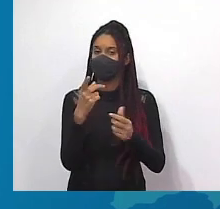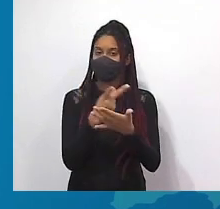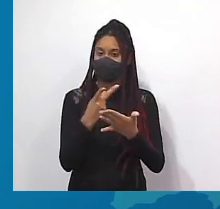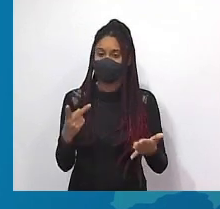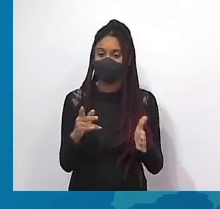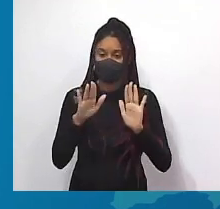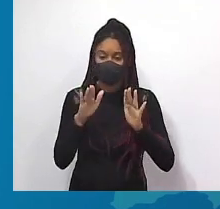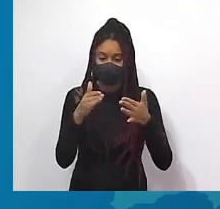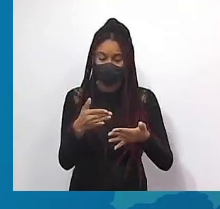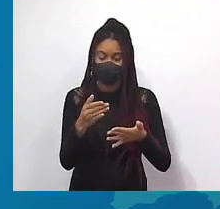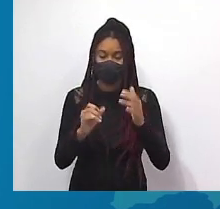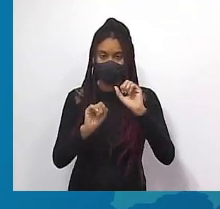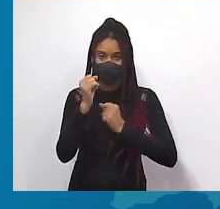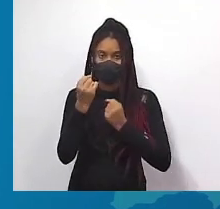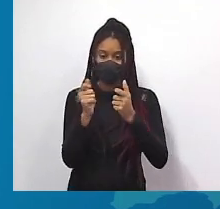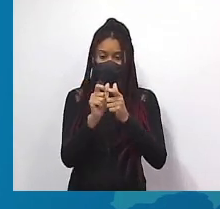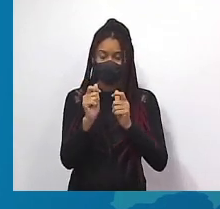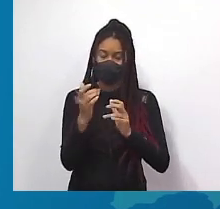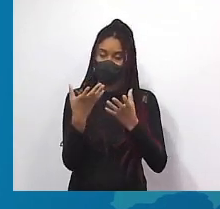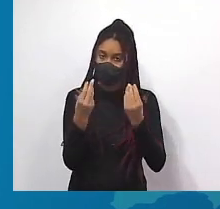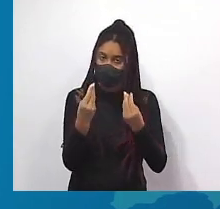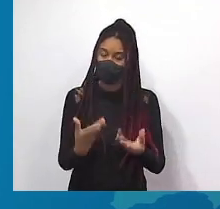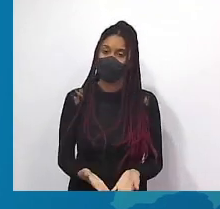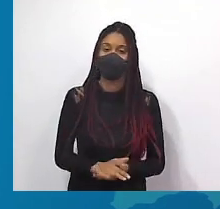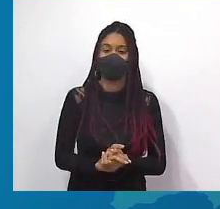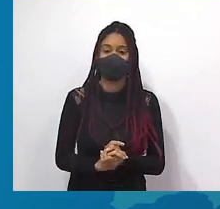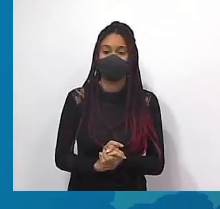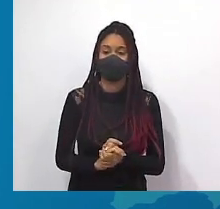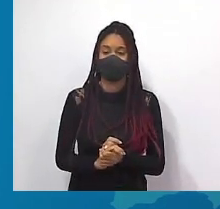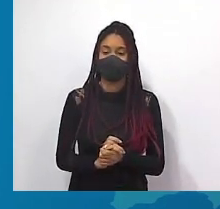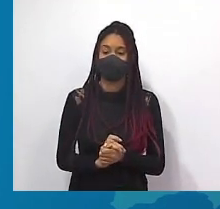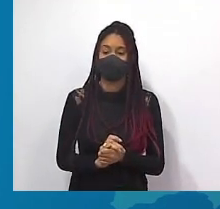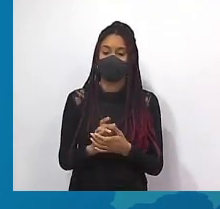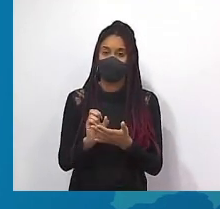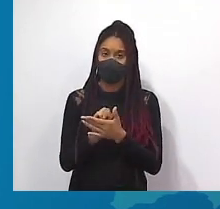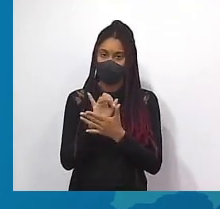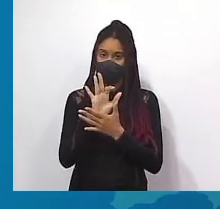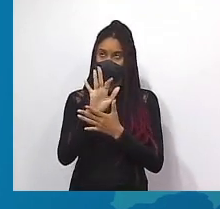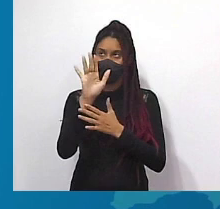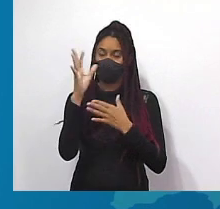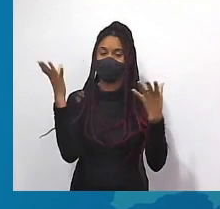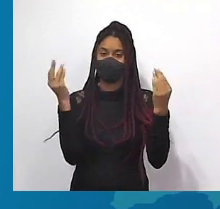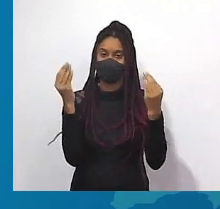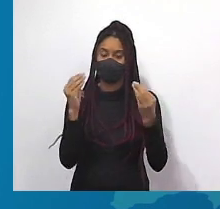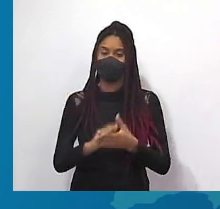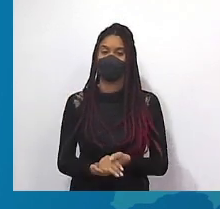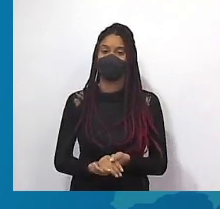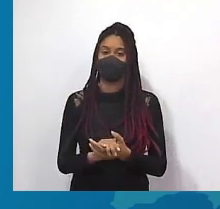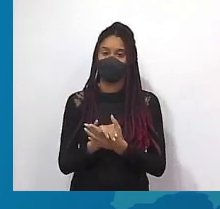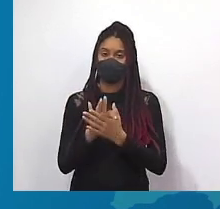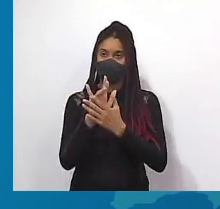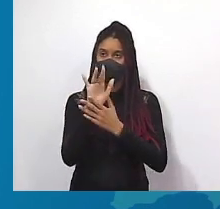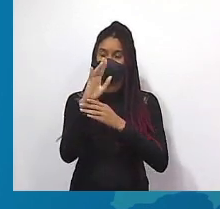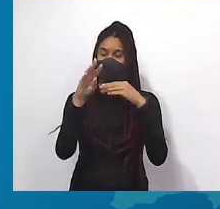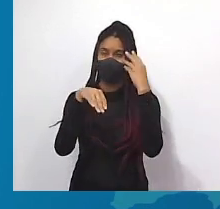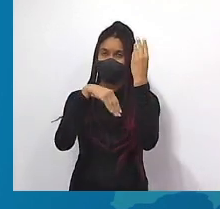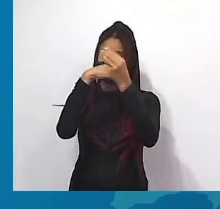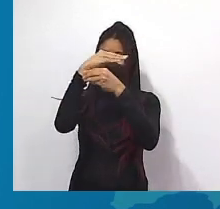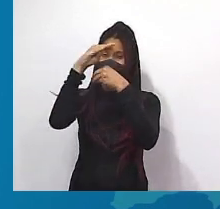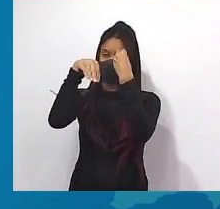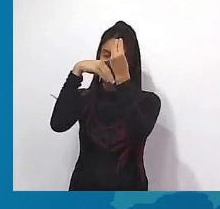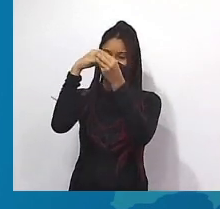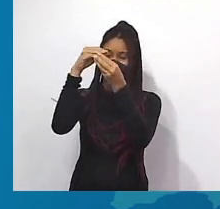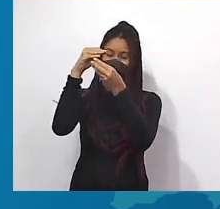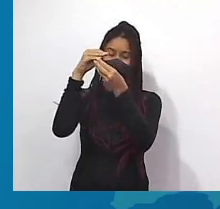Como a concentração industrial é muito alta, a gente libera em grande quantidade de gases, esses gases vão se misturar,